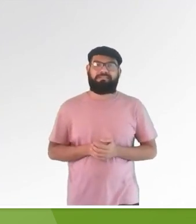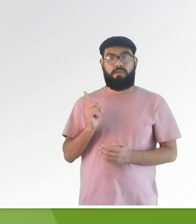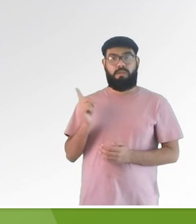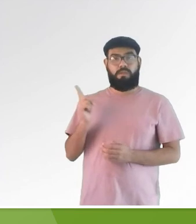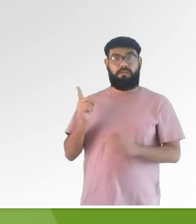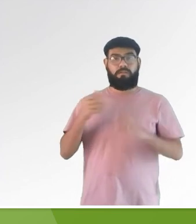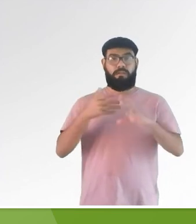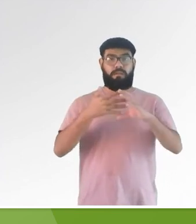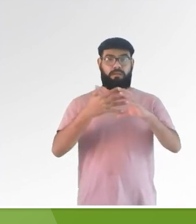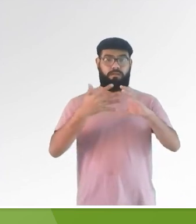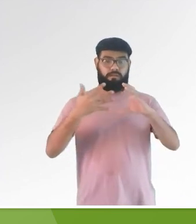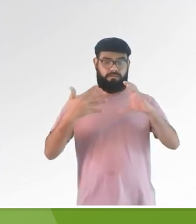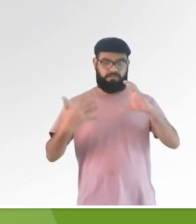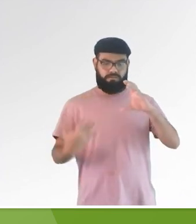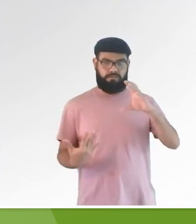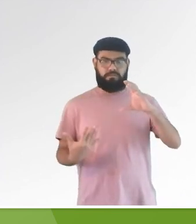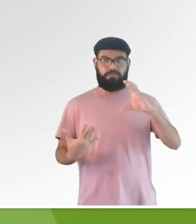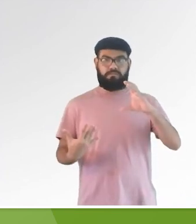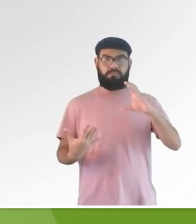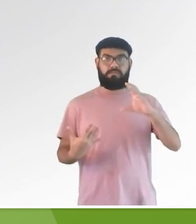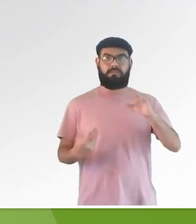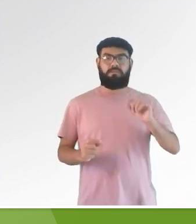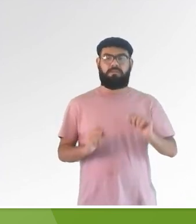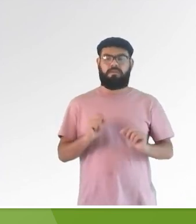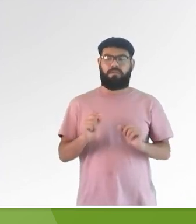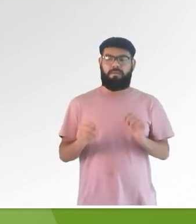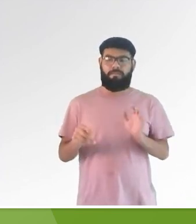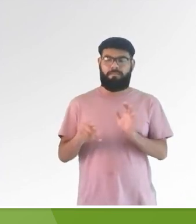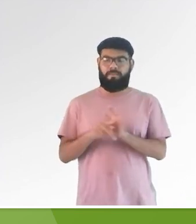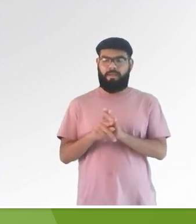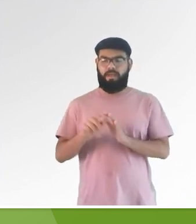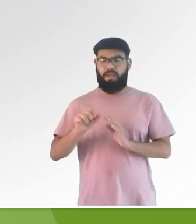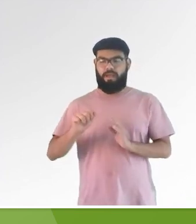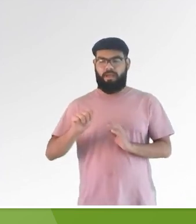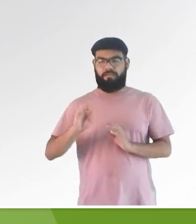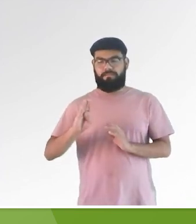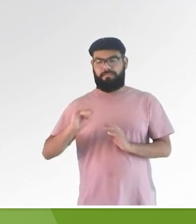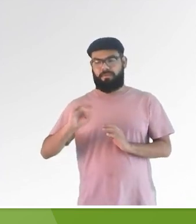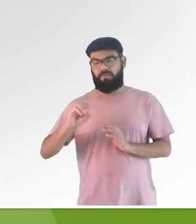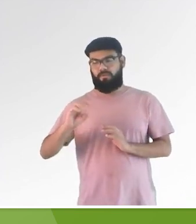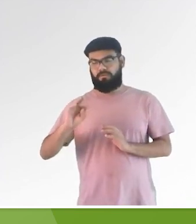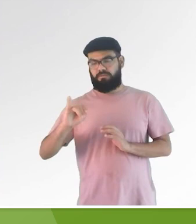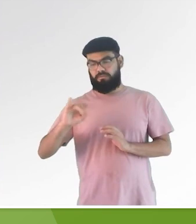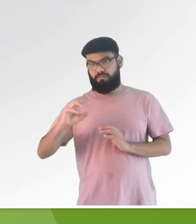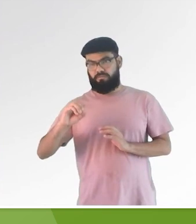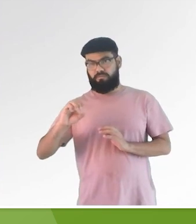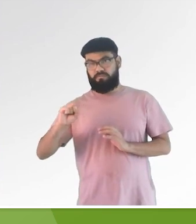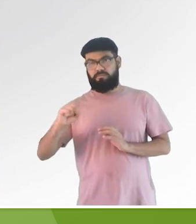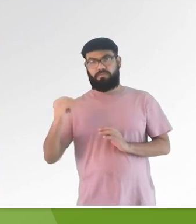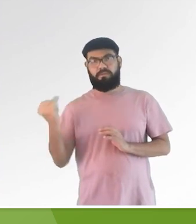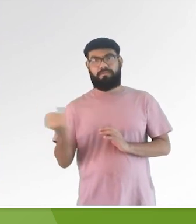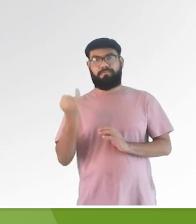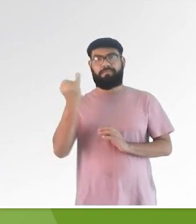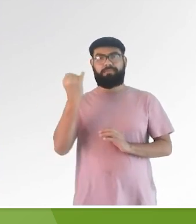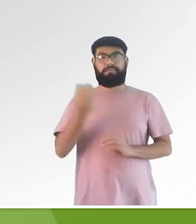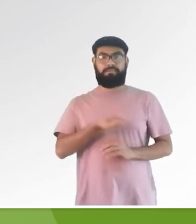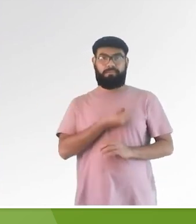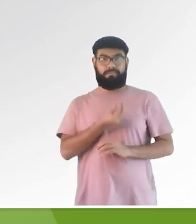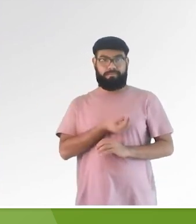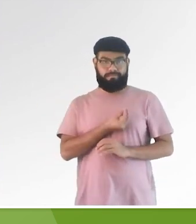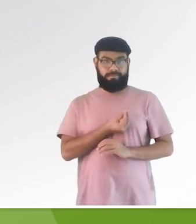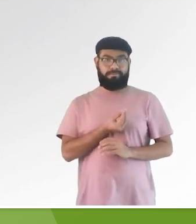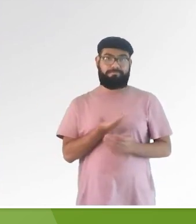relacionadas aos fatores abióticos que são condicionantes para a sua sobrevivência, né? Então, acaba que eles desenvolvem